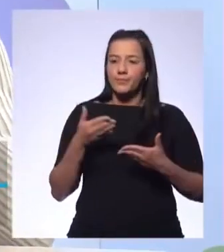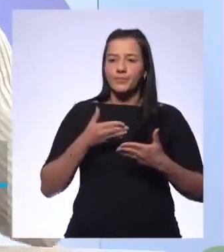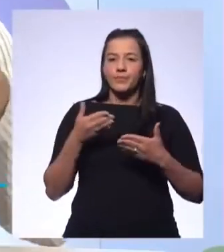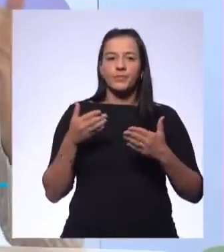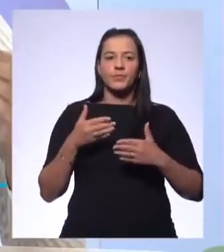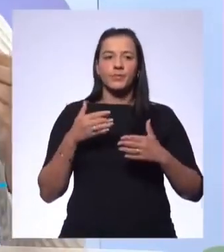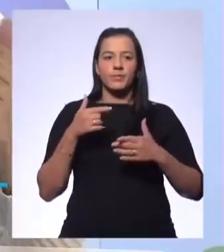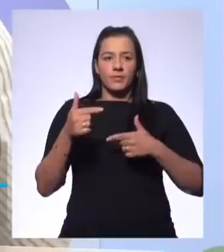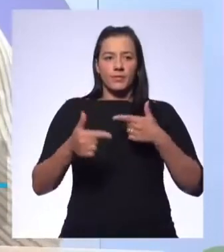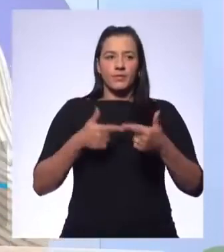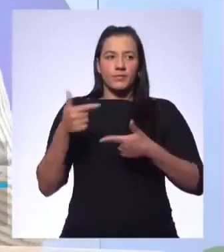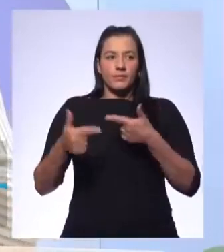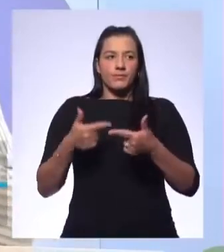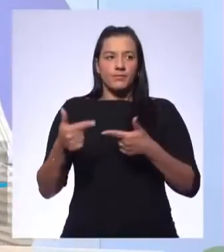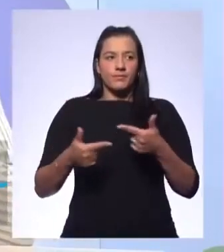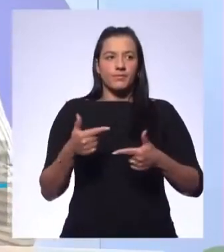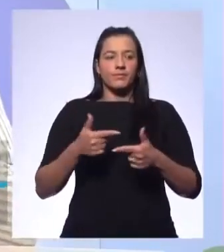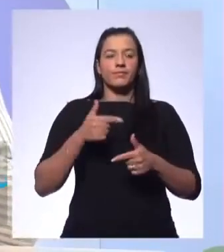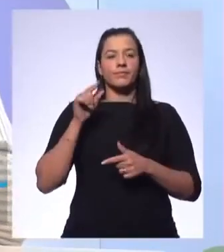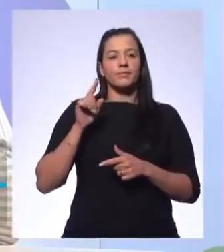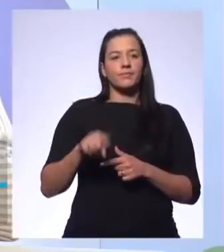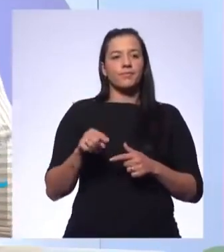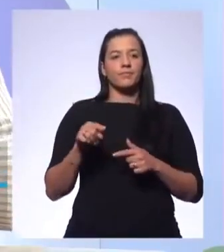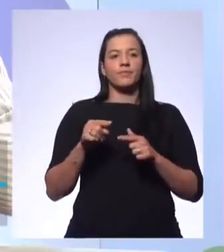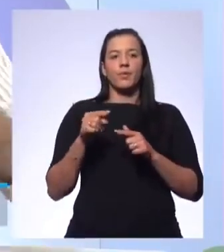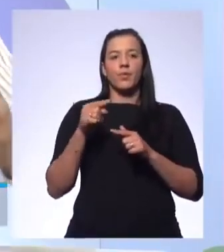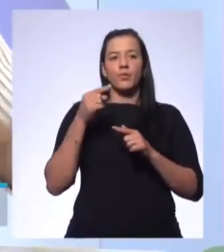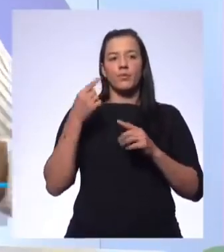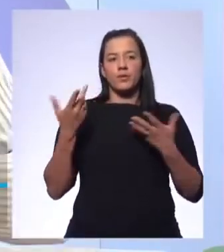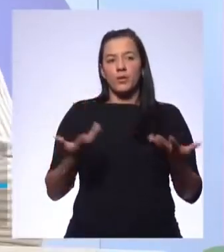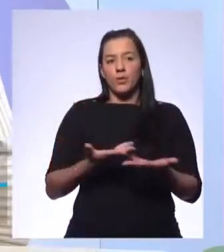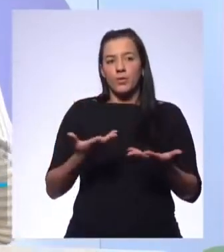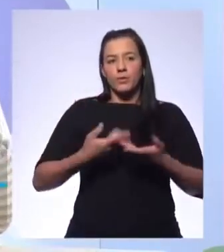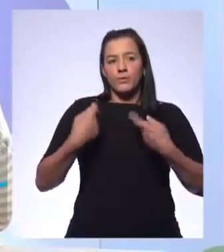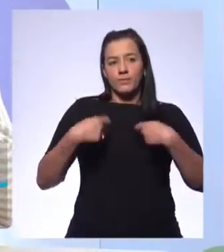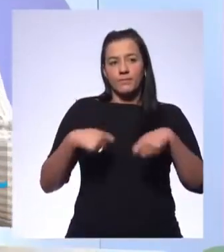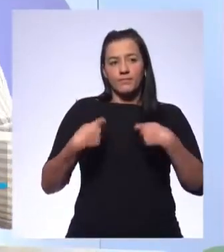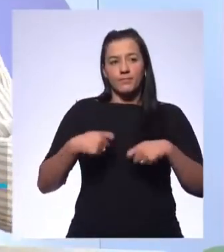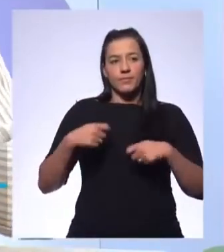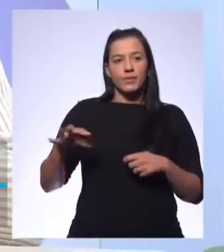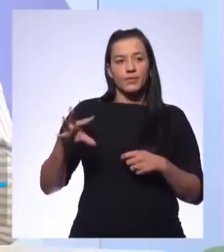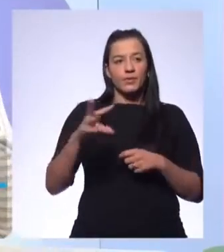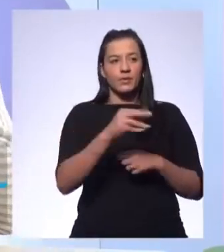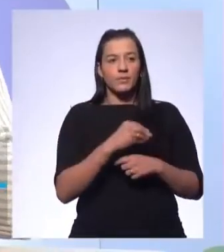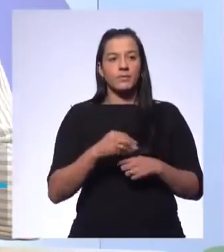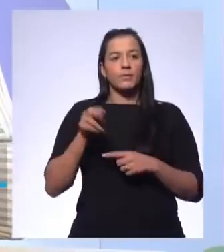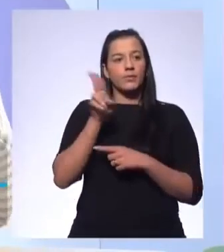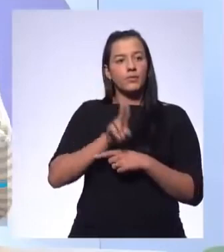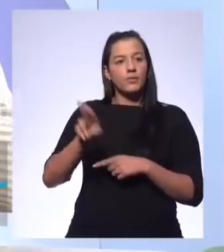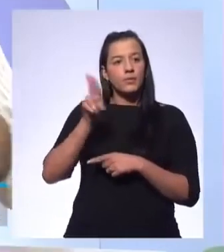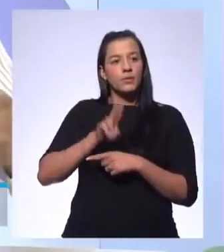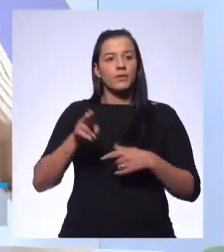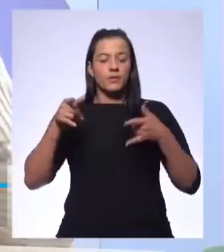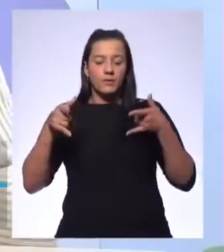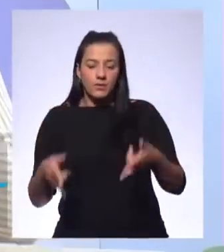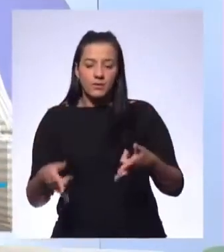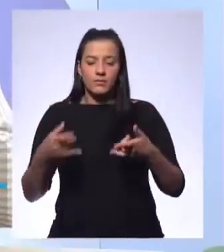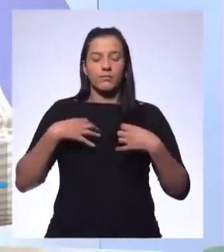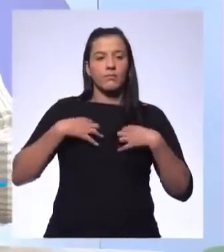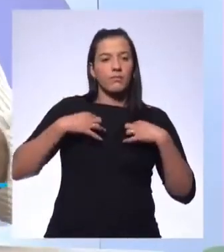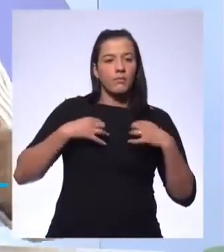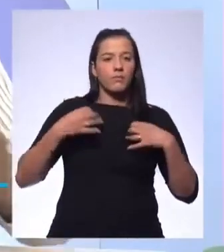trabalho têxtil, que é um mercado necessário, porque todos nós utilizamos, né, cama, mesa,